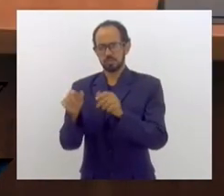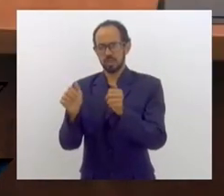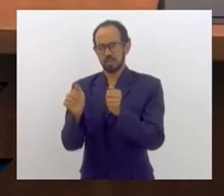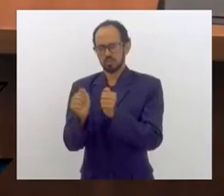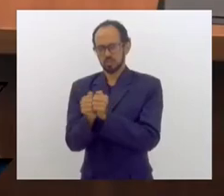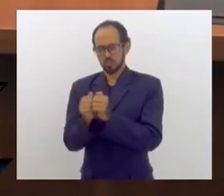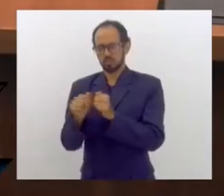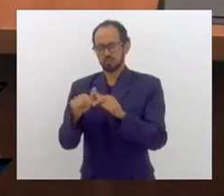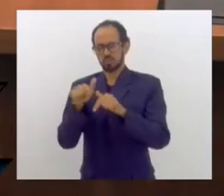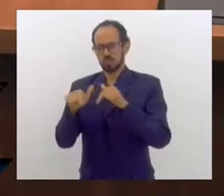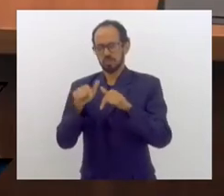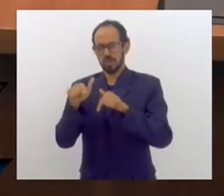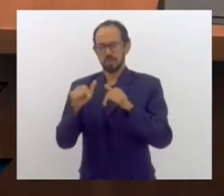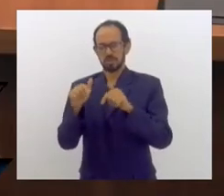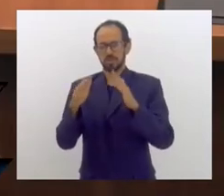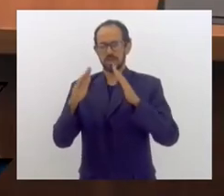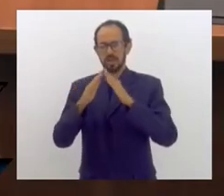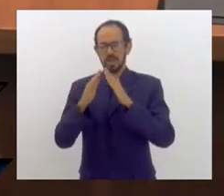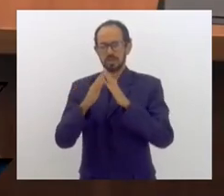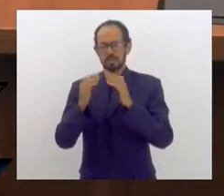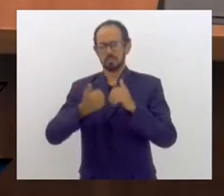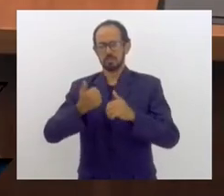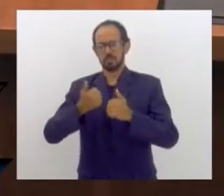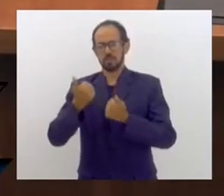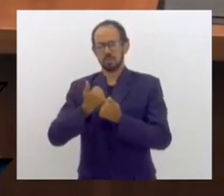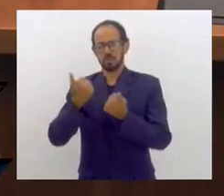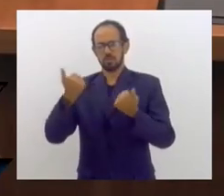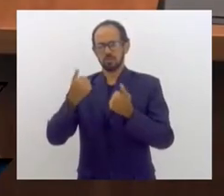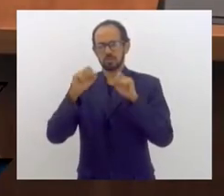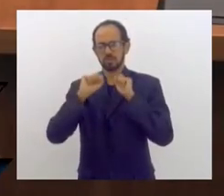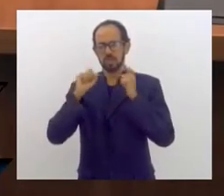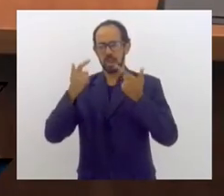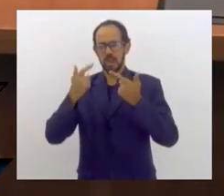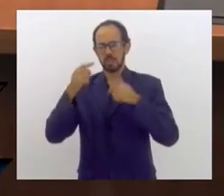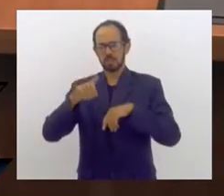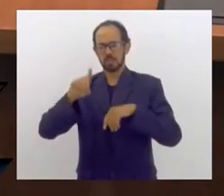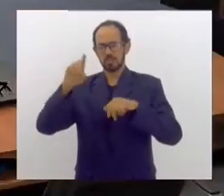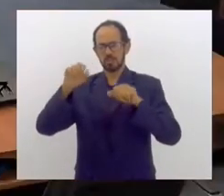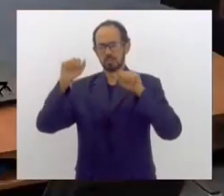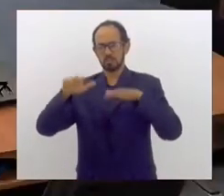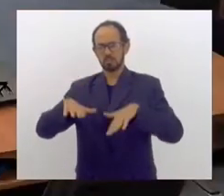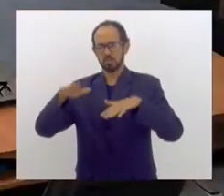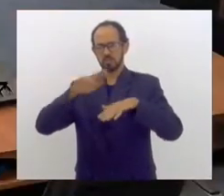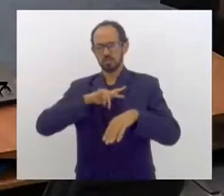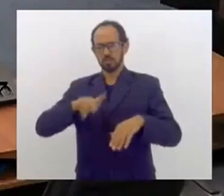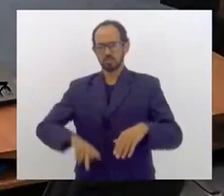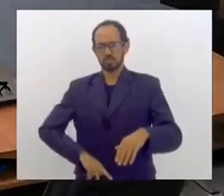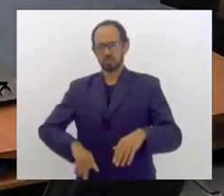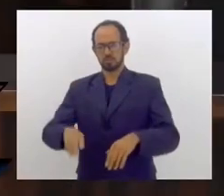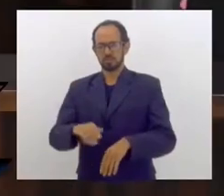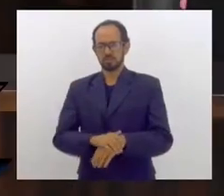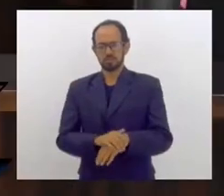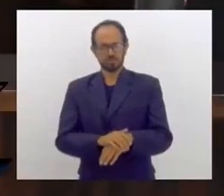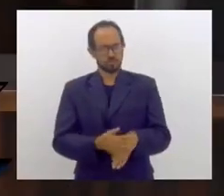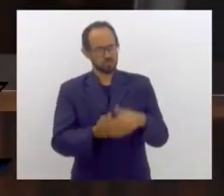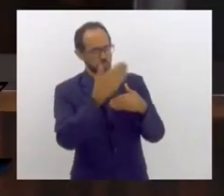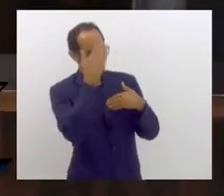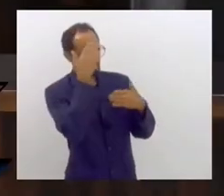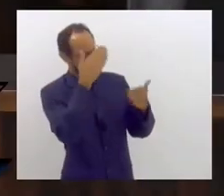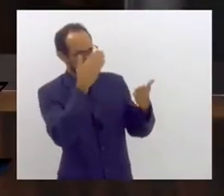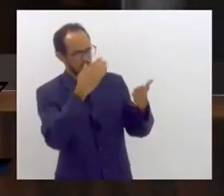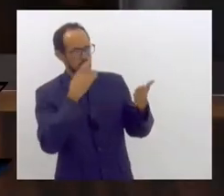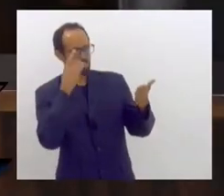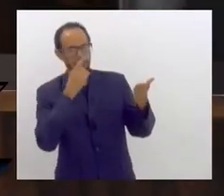comandando os trabalhos dessa casa e ser o primeiro vice-presidente da Assembleia Legislativa. Que Deus abençoe, presidente. Obrigado. Obrigado aí, meu nobre